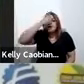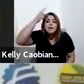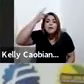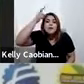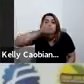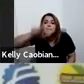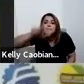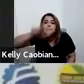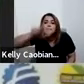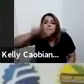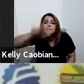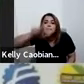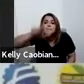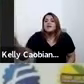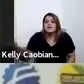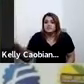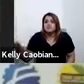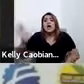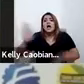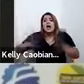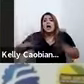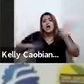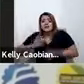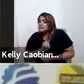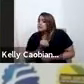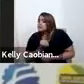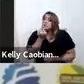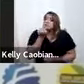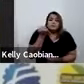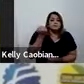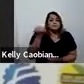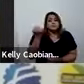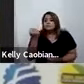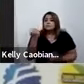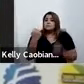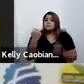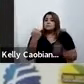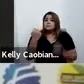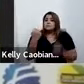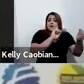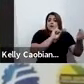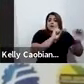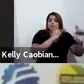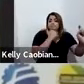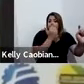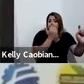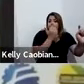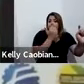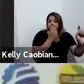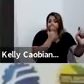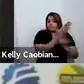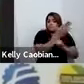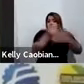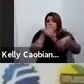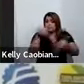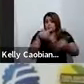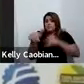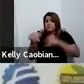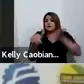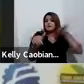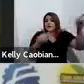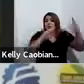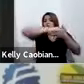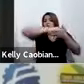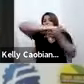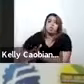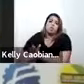raiva que estavam do momento, da reunião que não deu certo para eles, para os objetivos deles, e vidas, e pessoas com sentimento, e